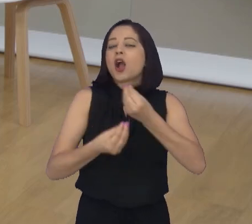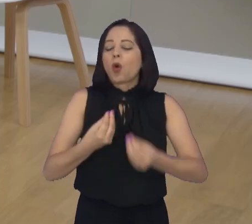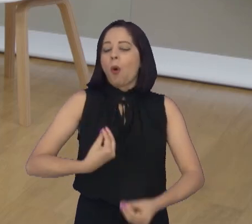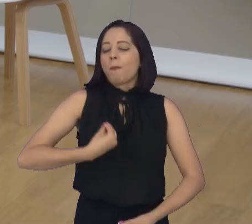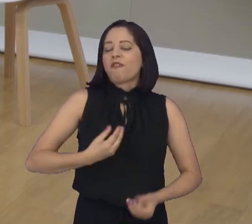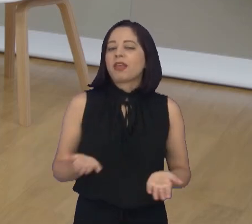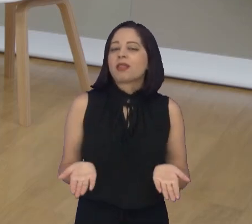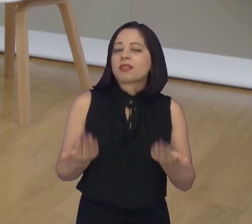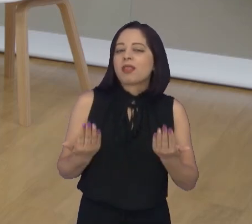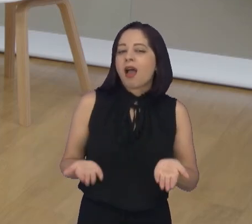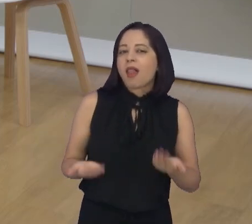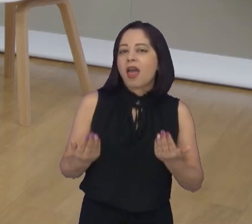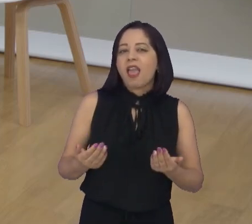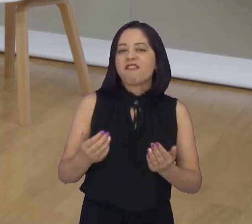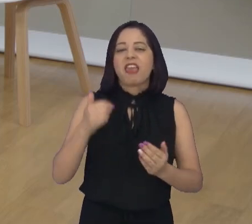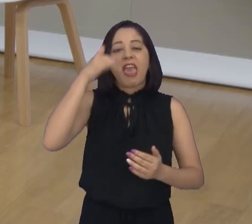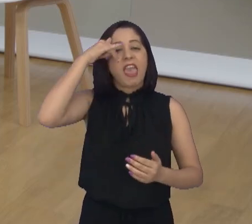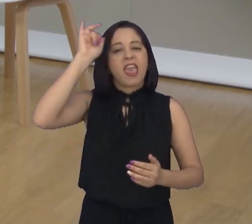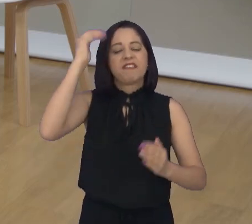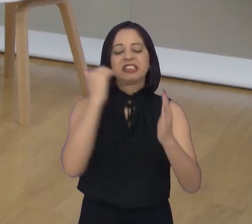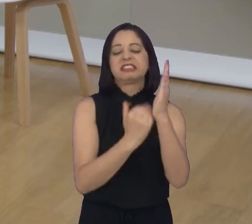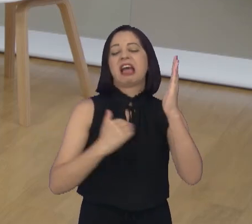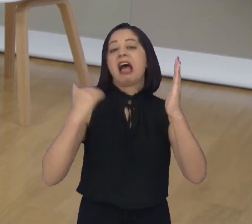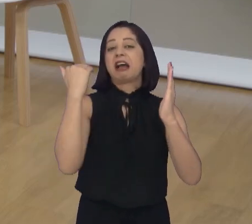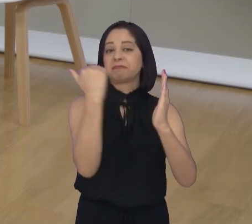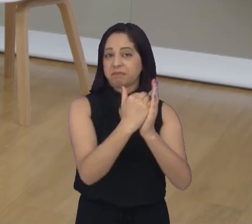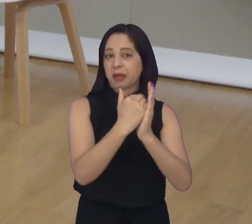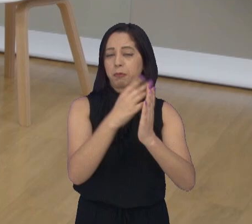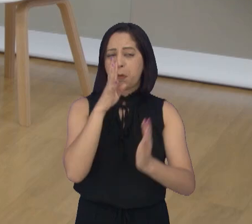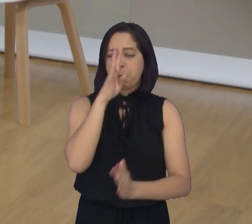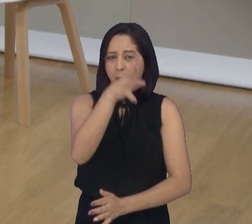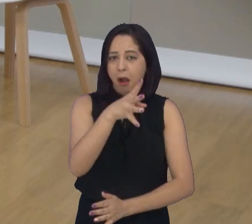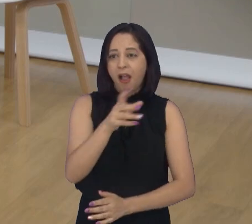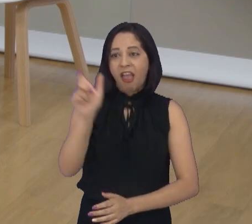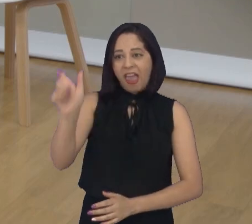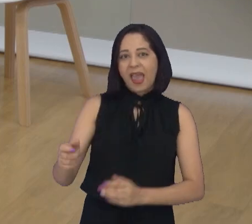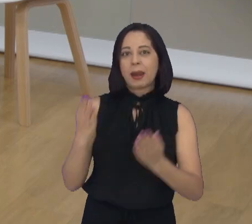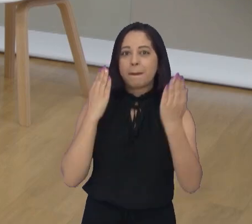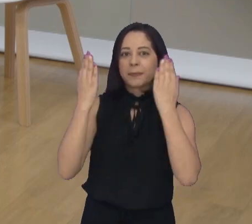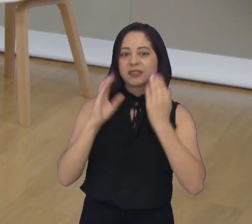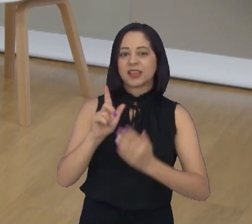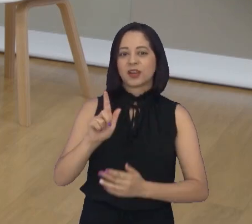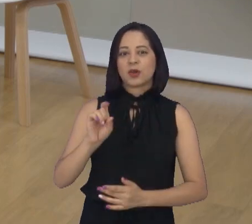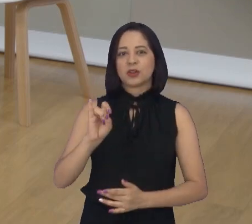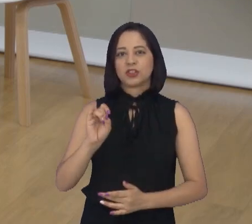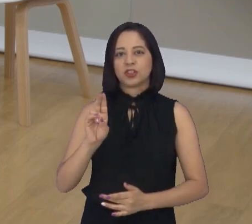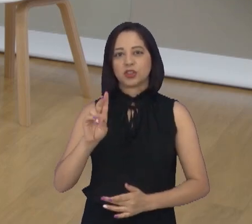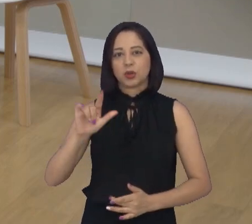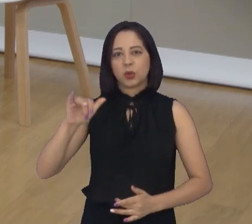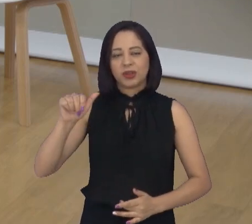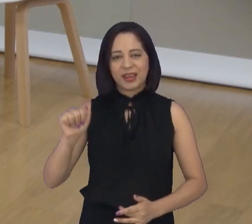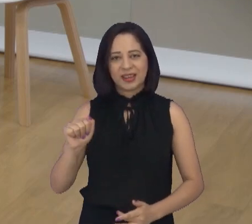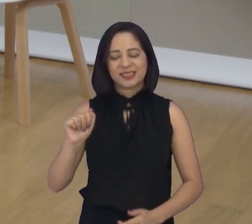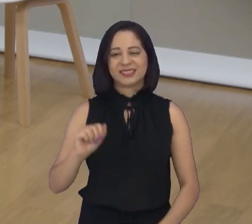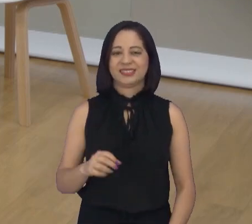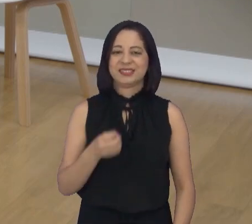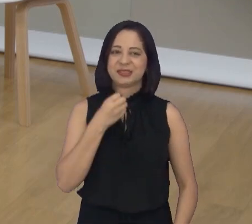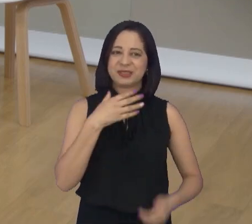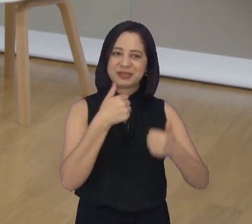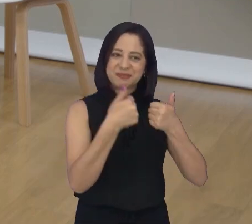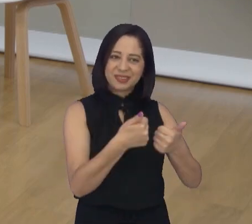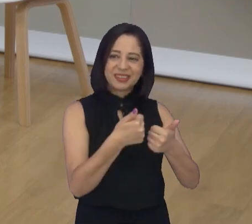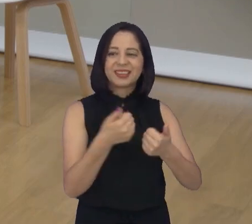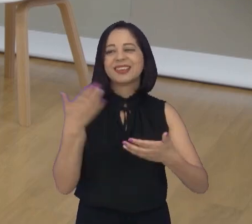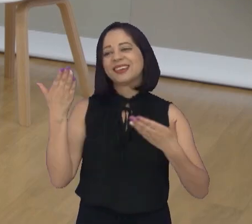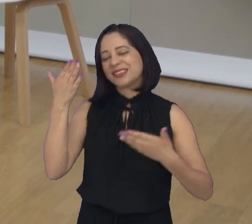leve e sem excessos é a psicóloga Giulia Alvarenga. Tudo bem, Giulia? Oi, Gi, tudo